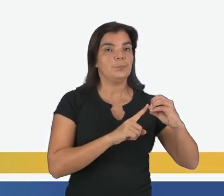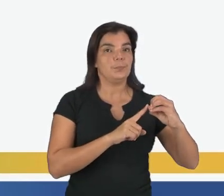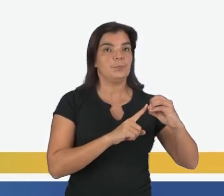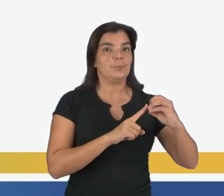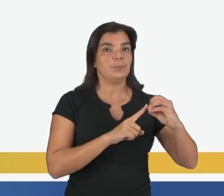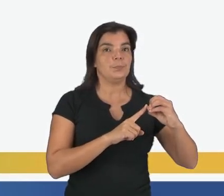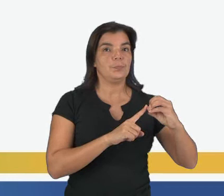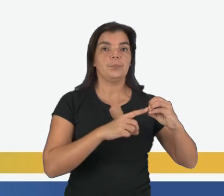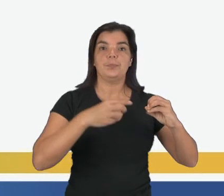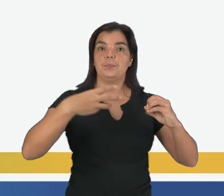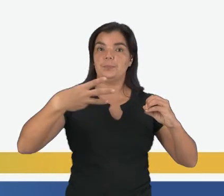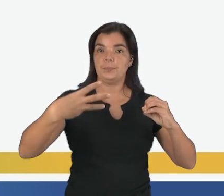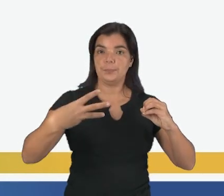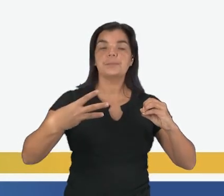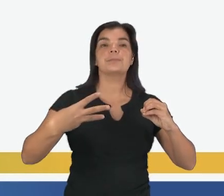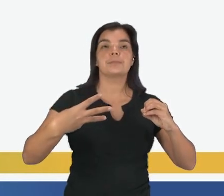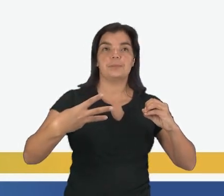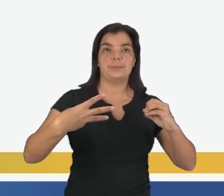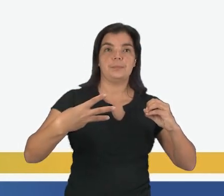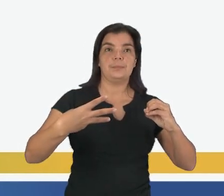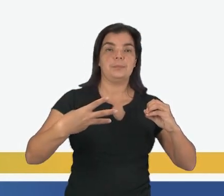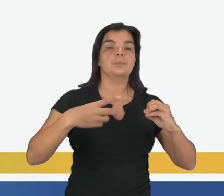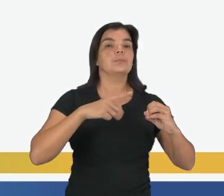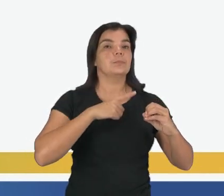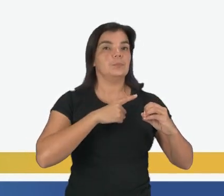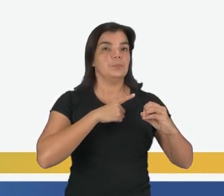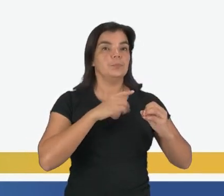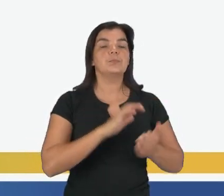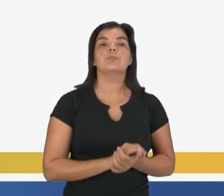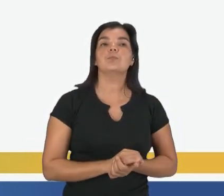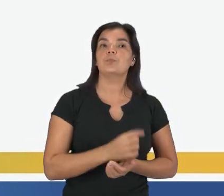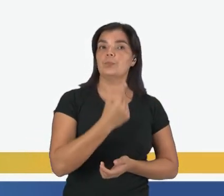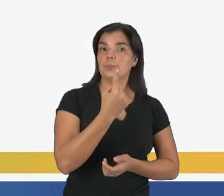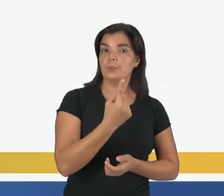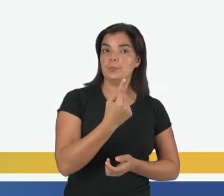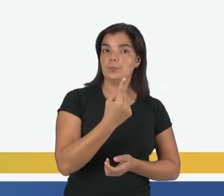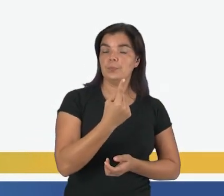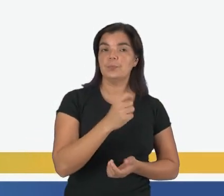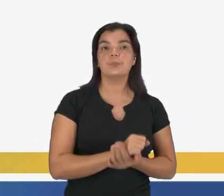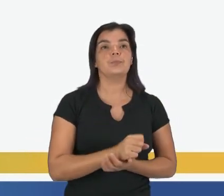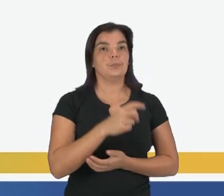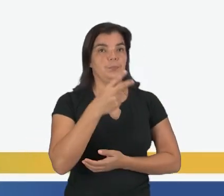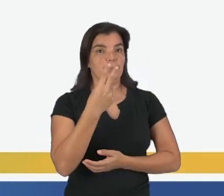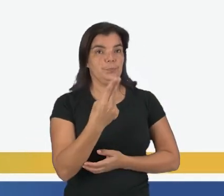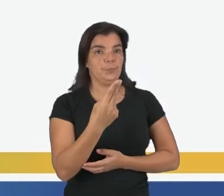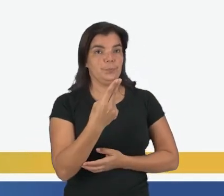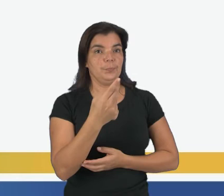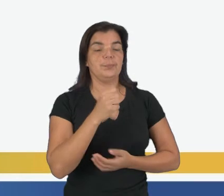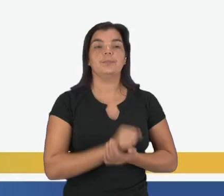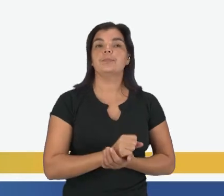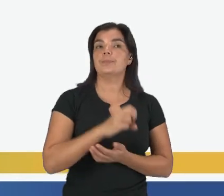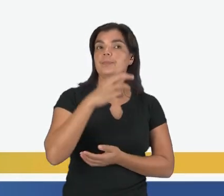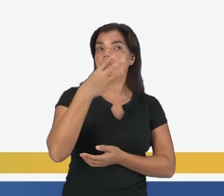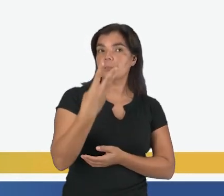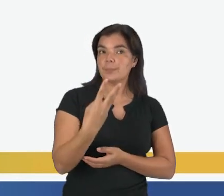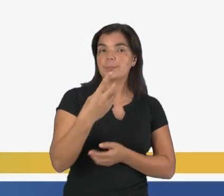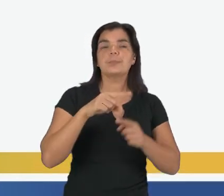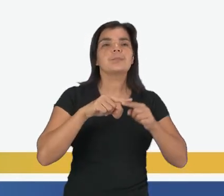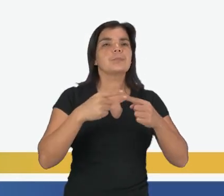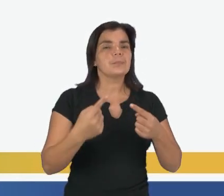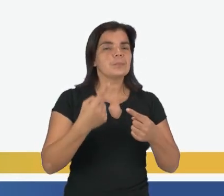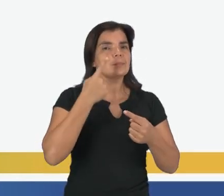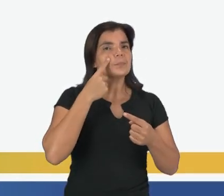o 3. Então, aí vai ter o número inteiro 1, o número inteiro 2, o número inteiro 3.